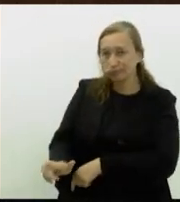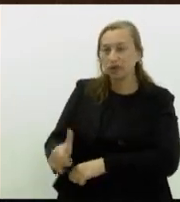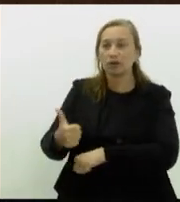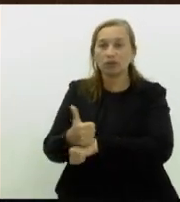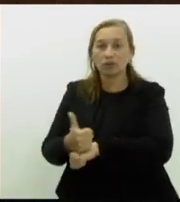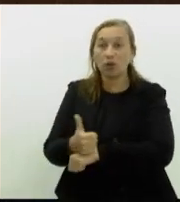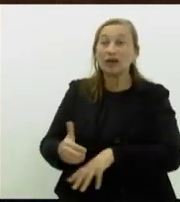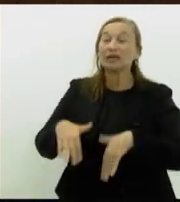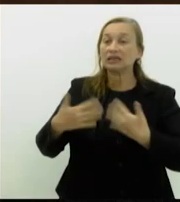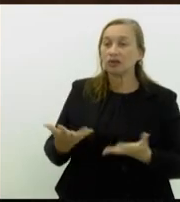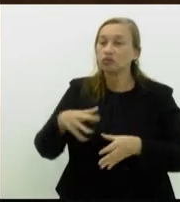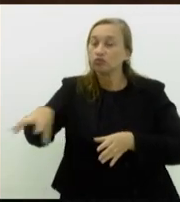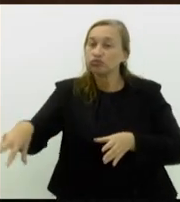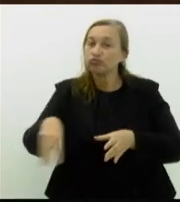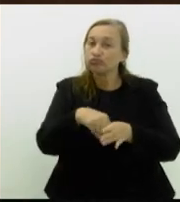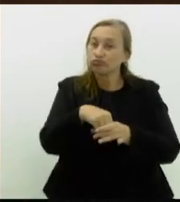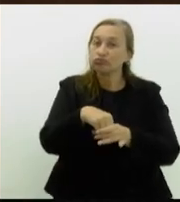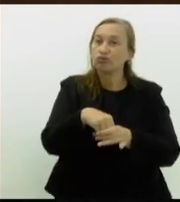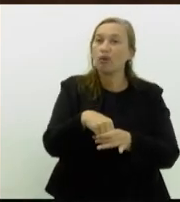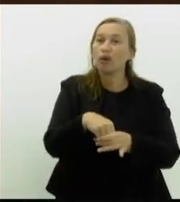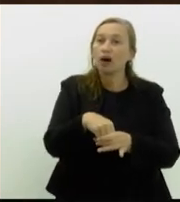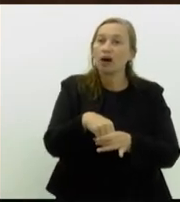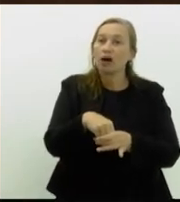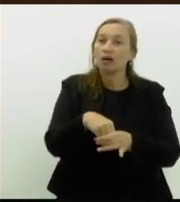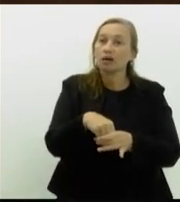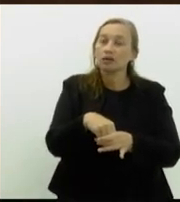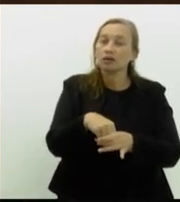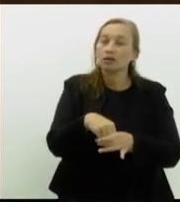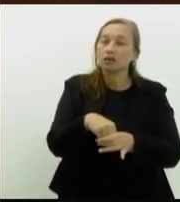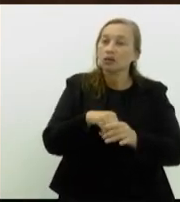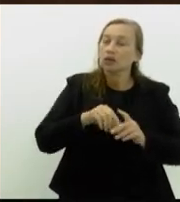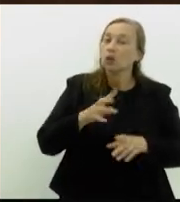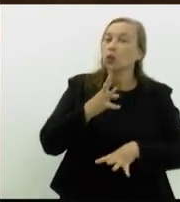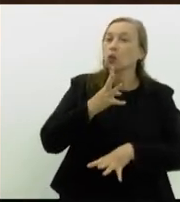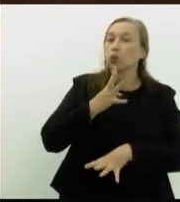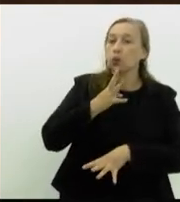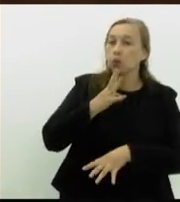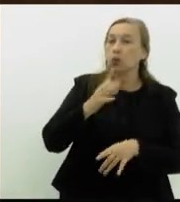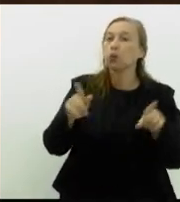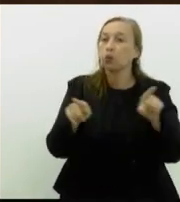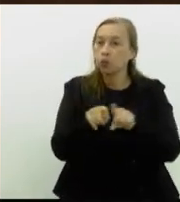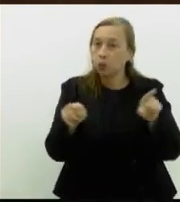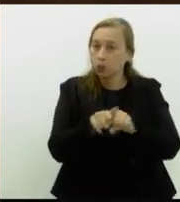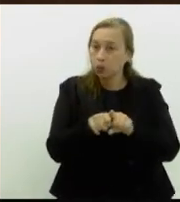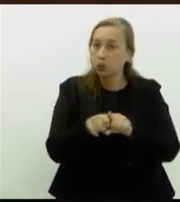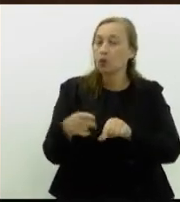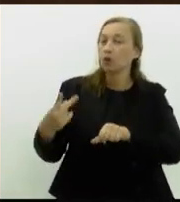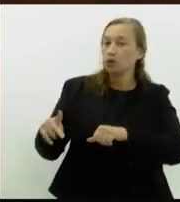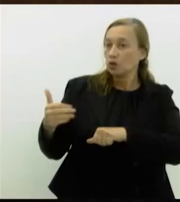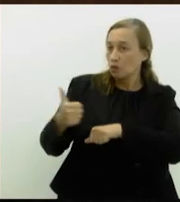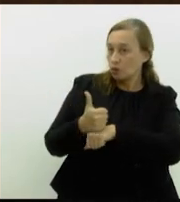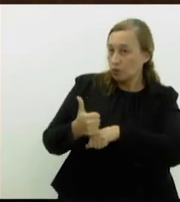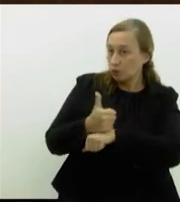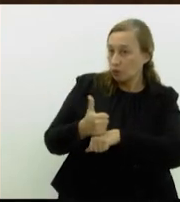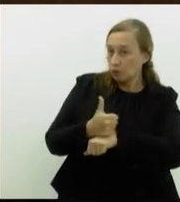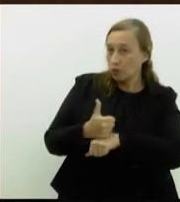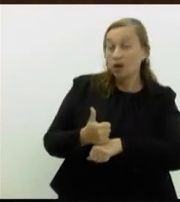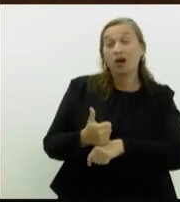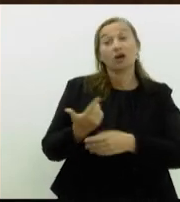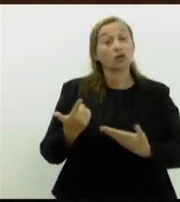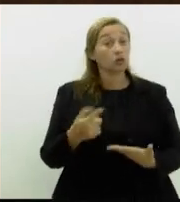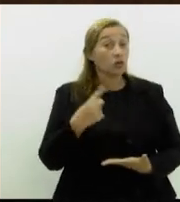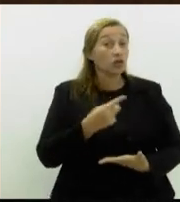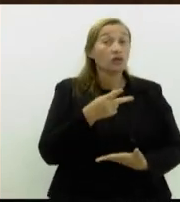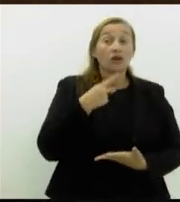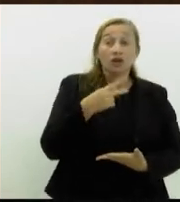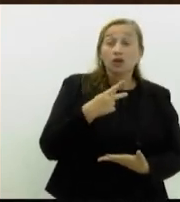seja incluído e reconhecido também na sua especificidade, afinal de contas, a gente está